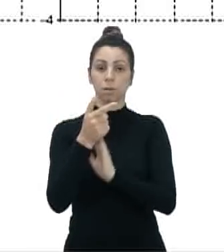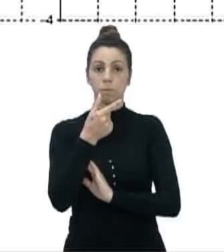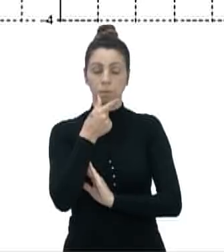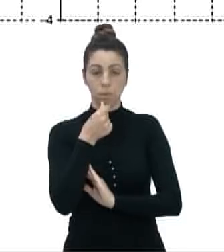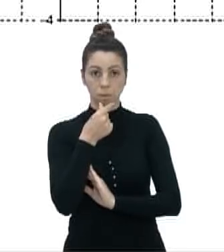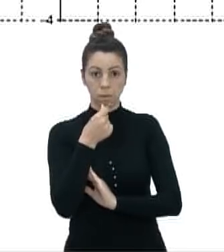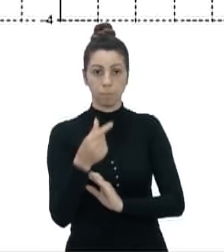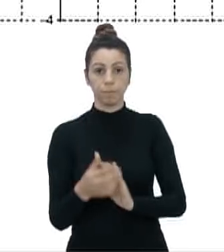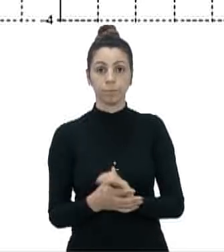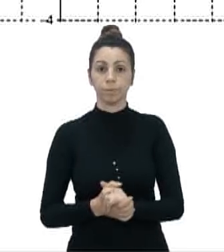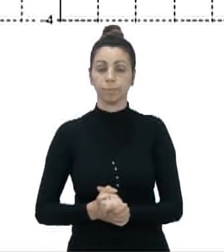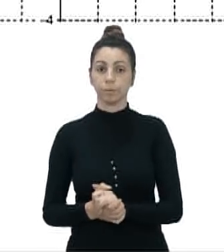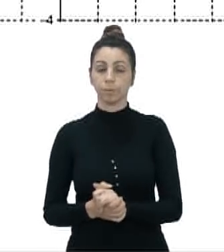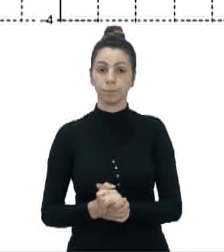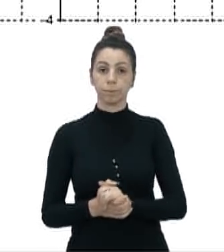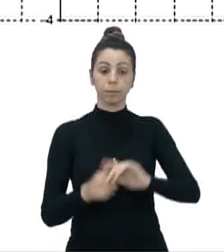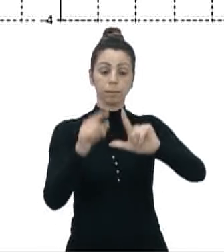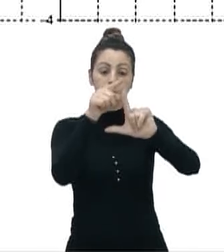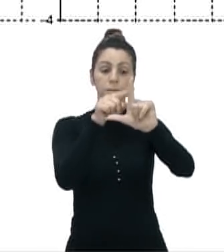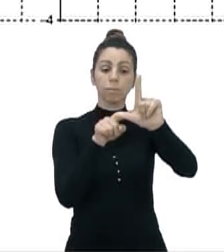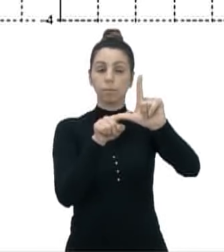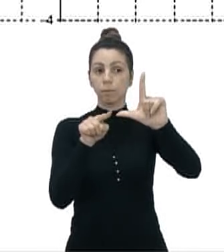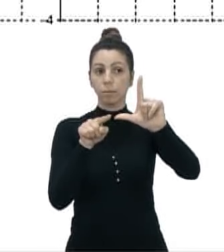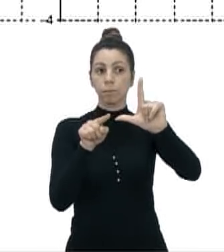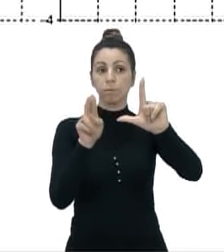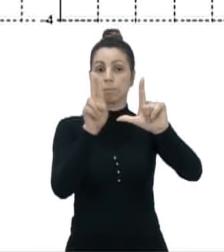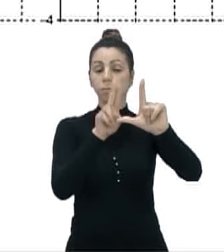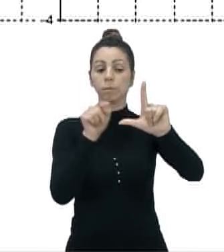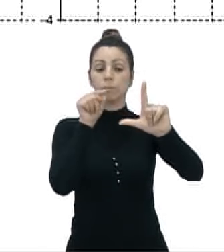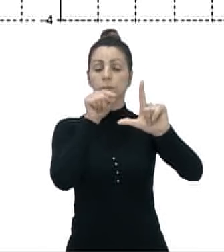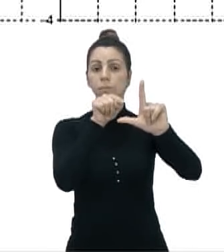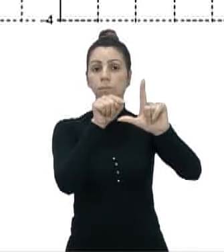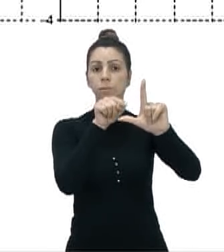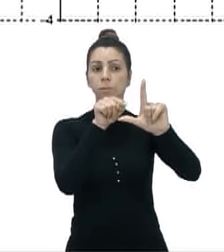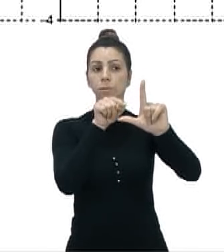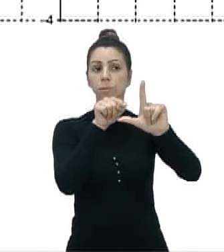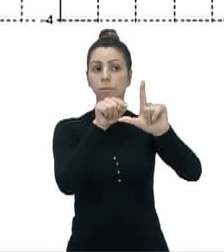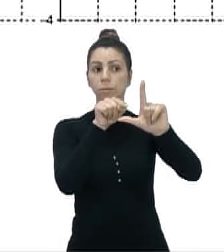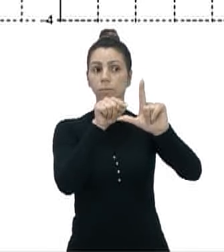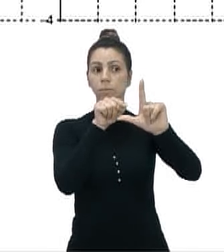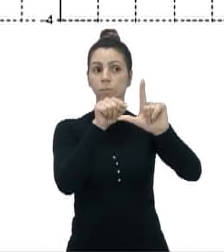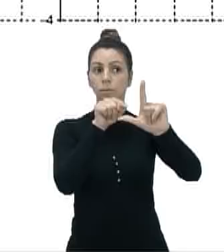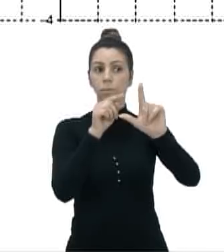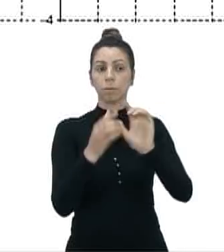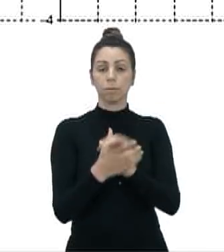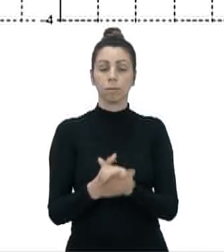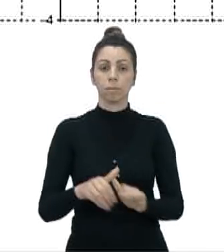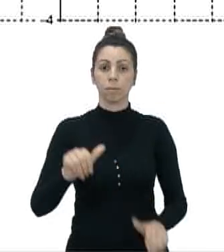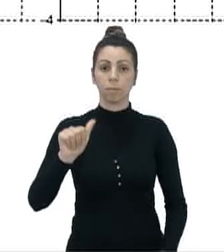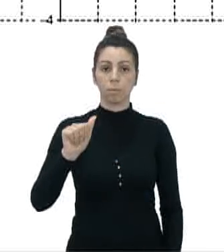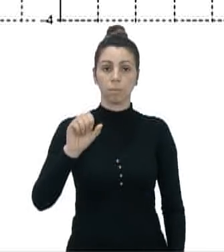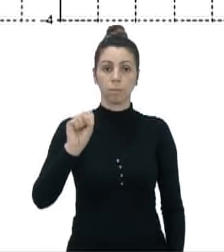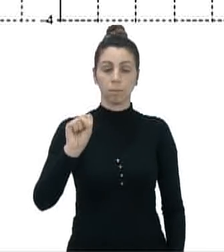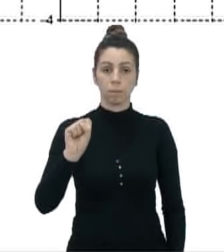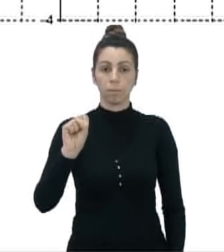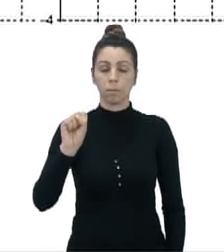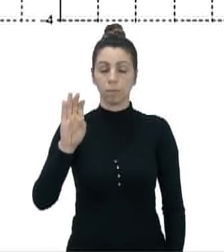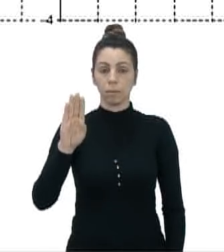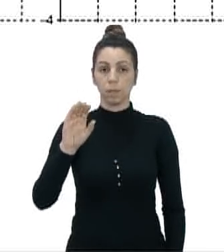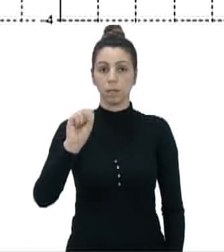cartesiano, nós teríamos ali, ó, se a abscissa é igual a